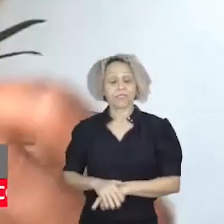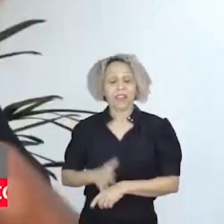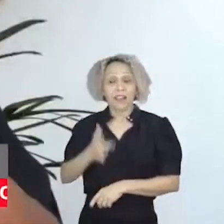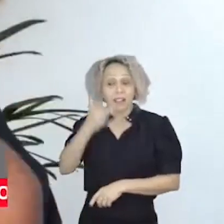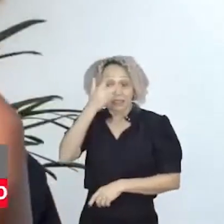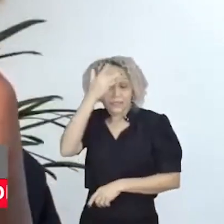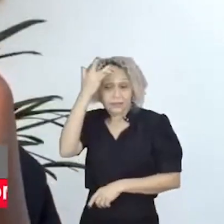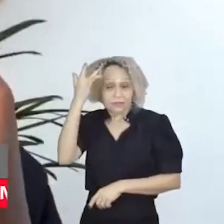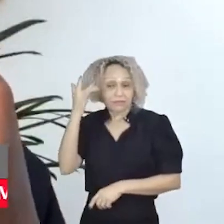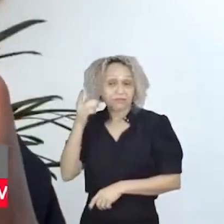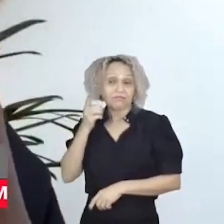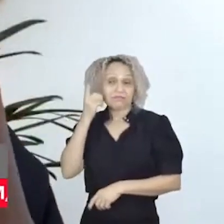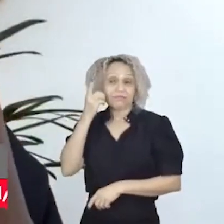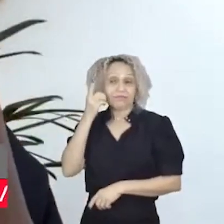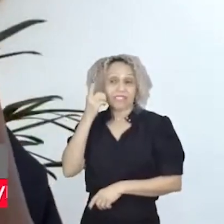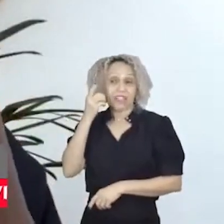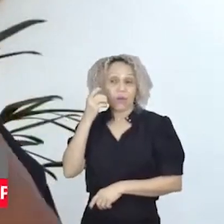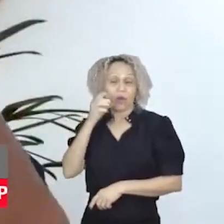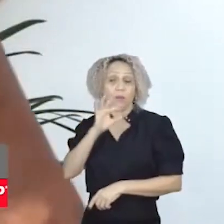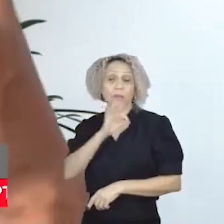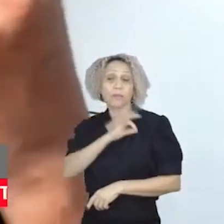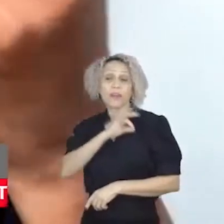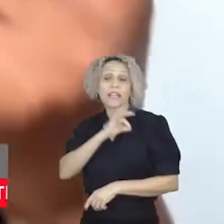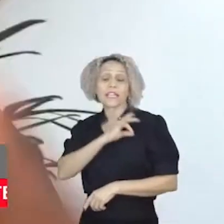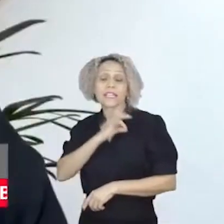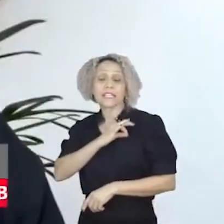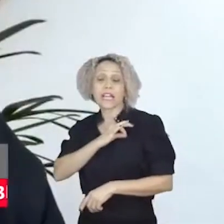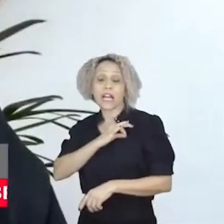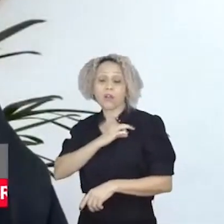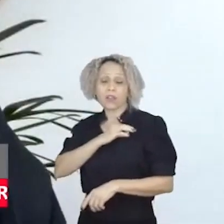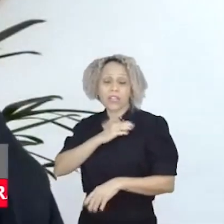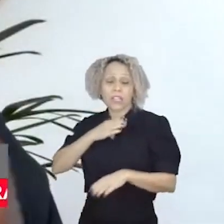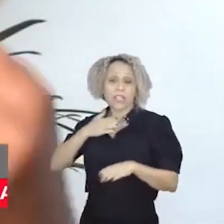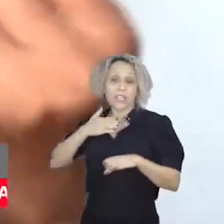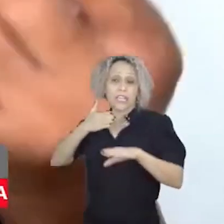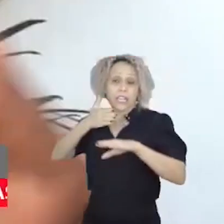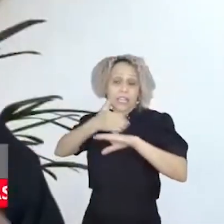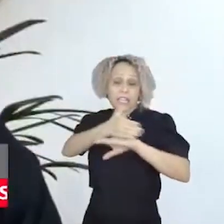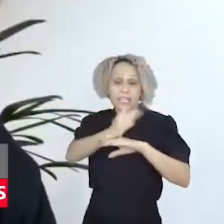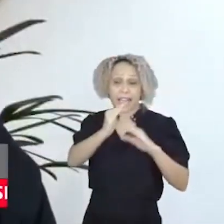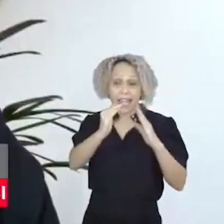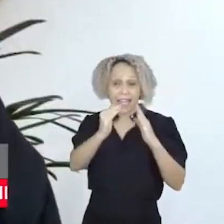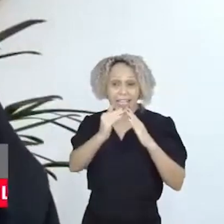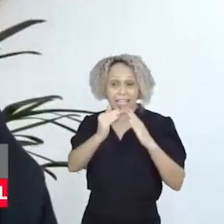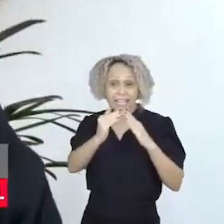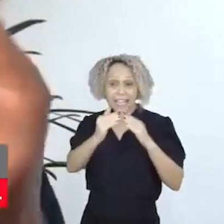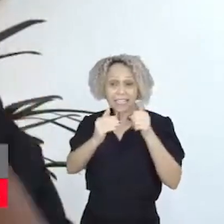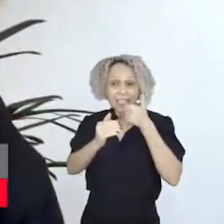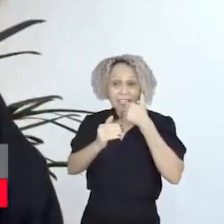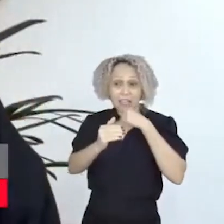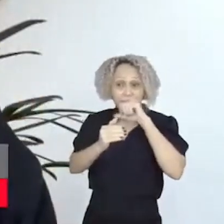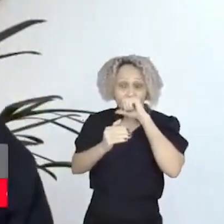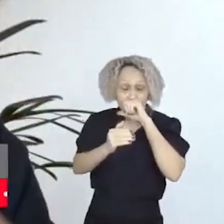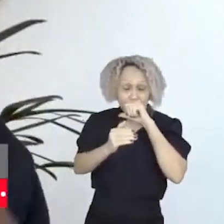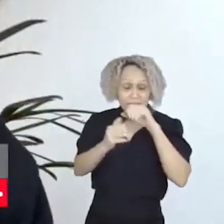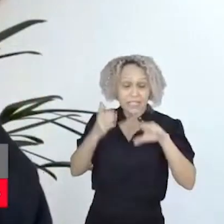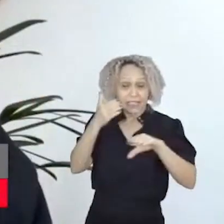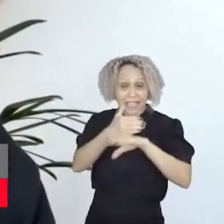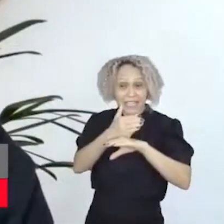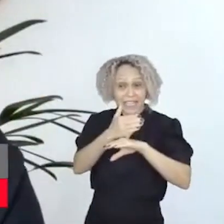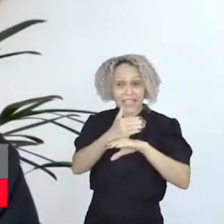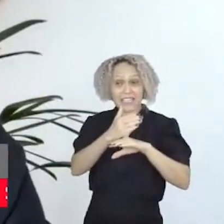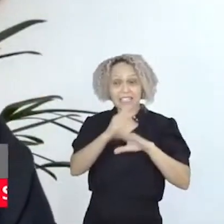uma investigação, que ia conseguir investigar, revelar quem foi